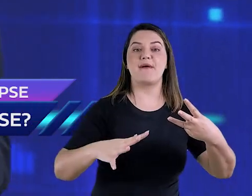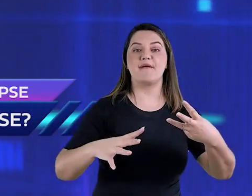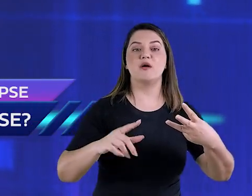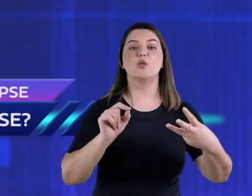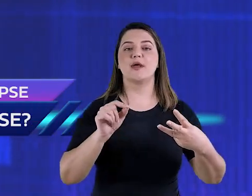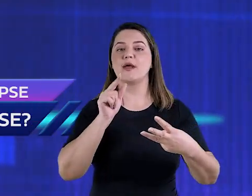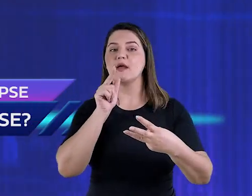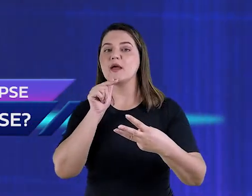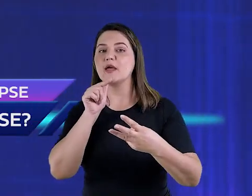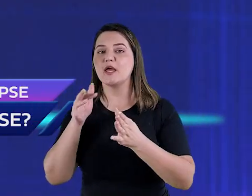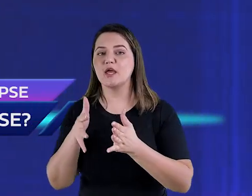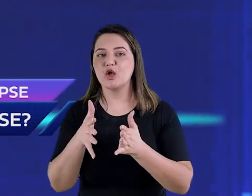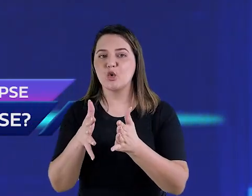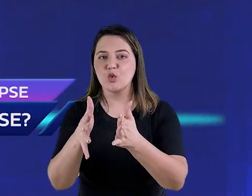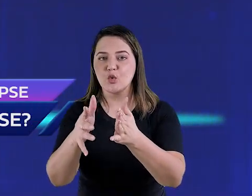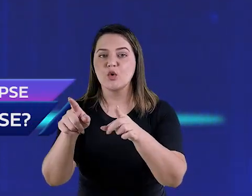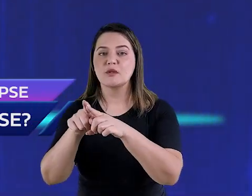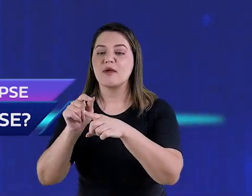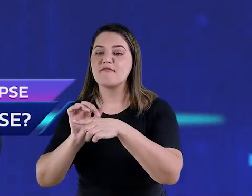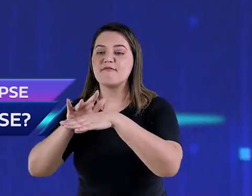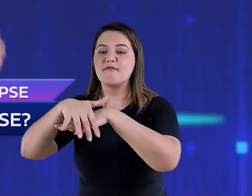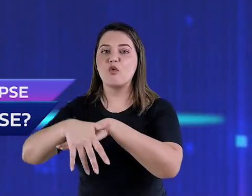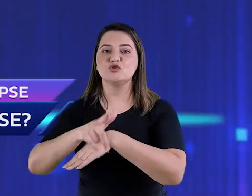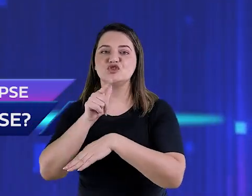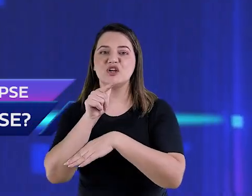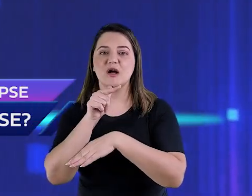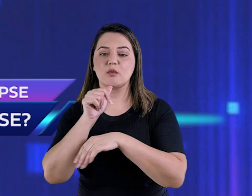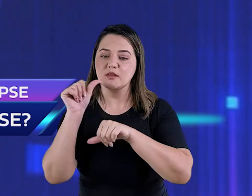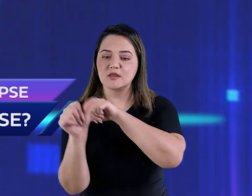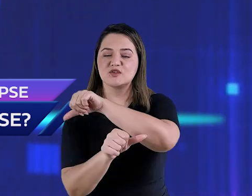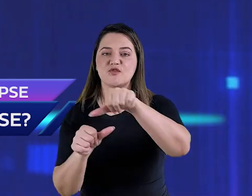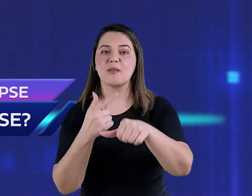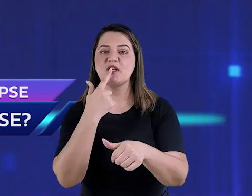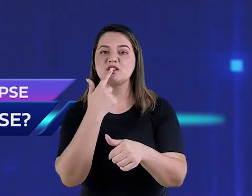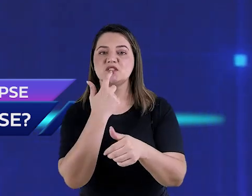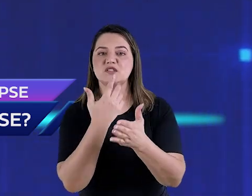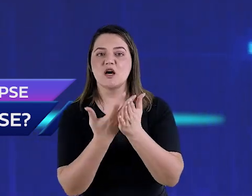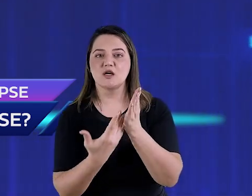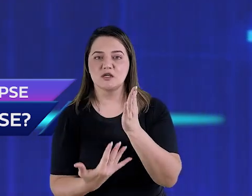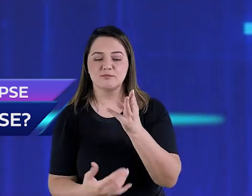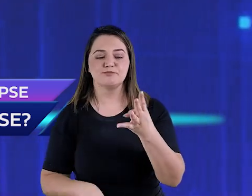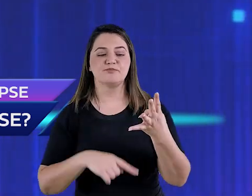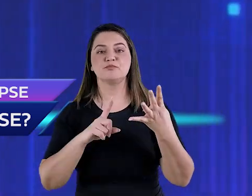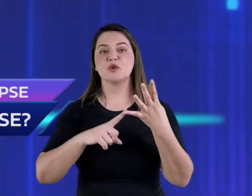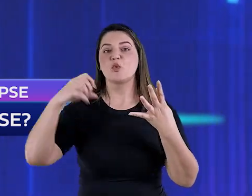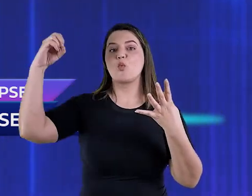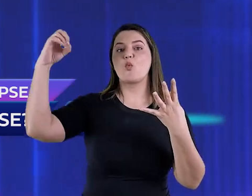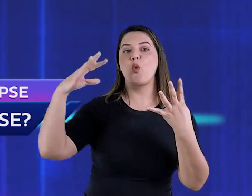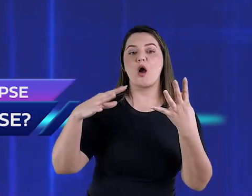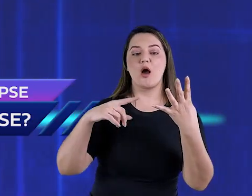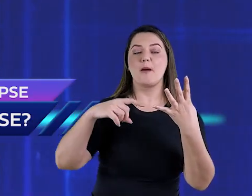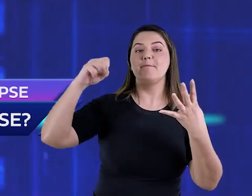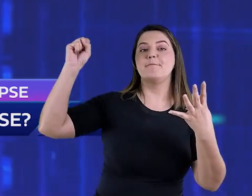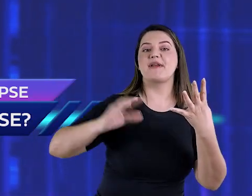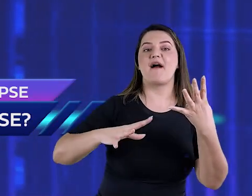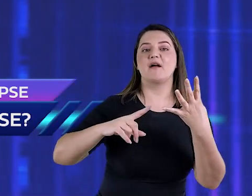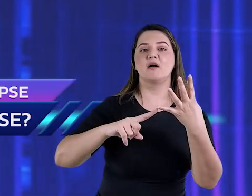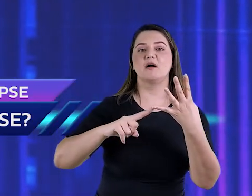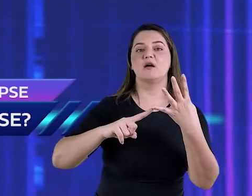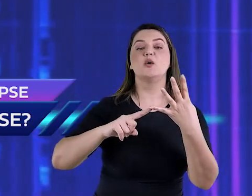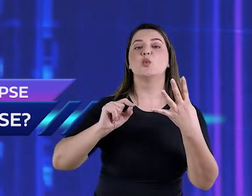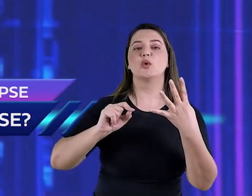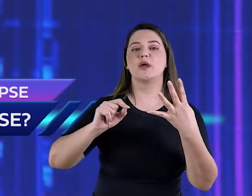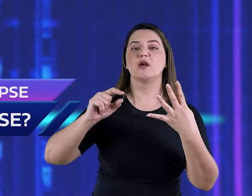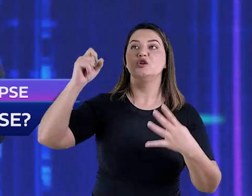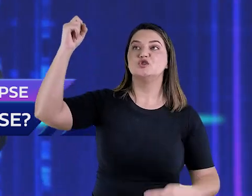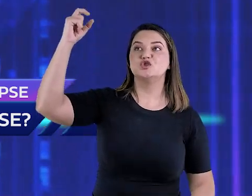os rios e as fontes das águas se transformam em sangue. A quarta praga cai sobre o sol, quando